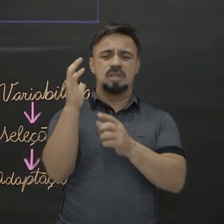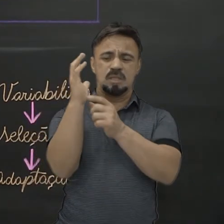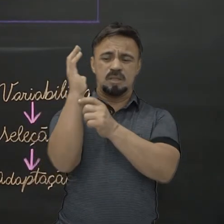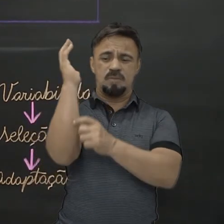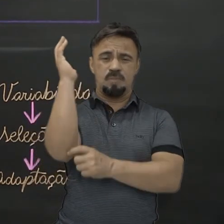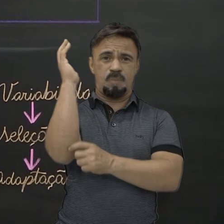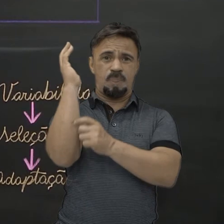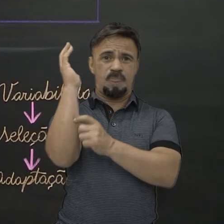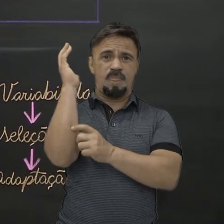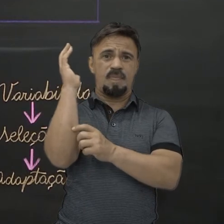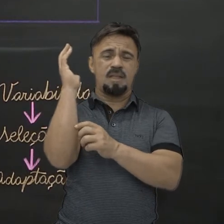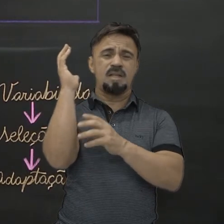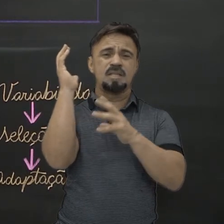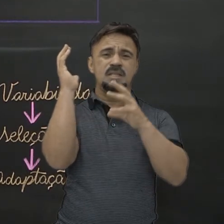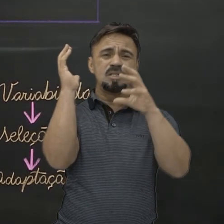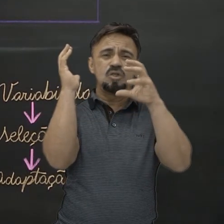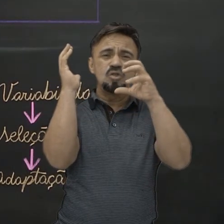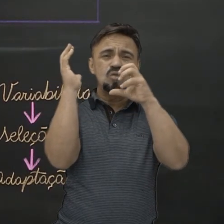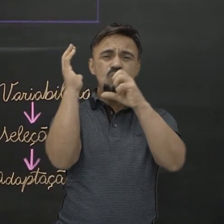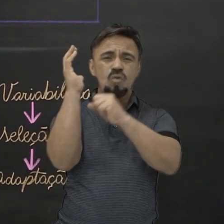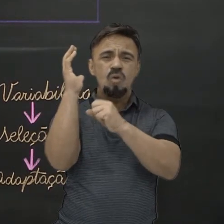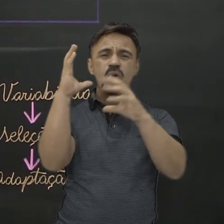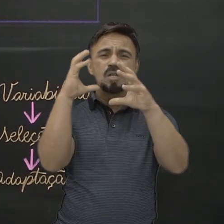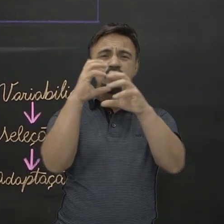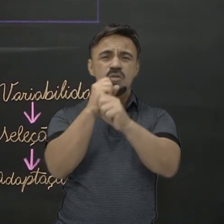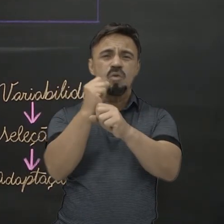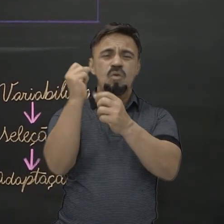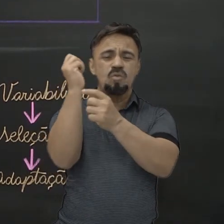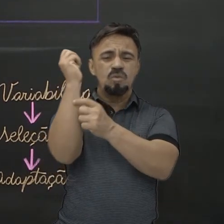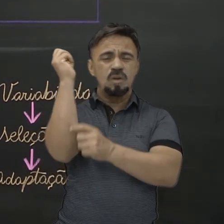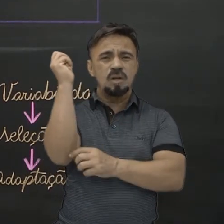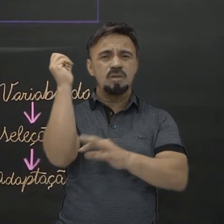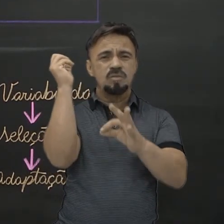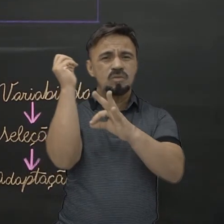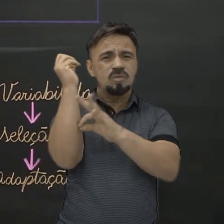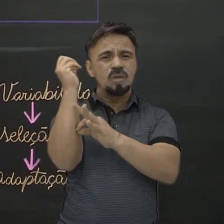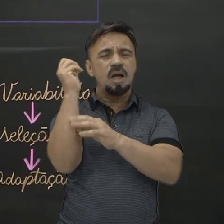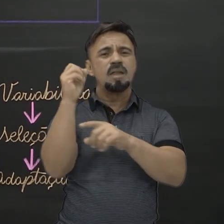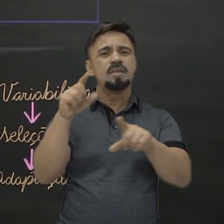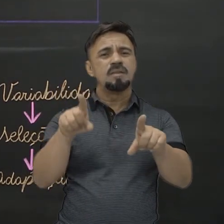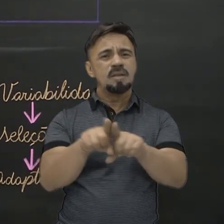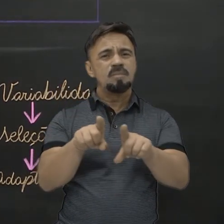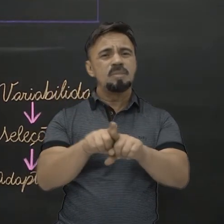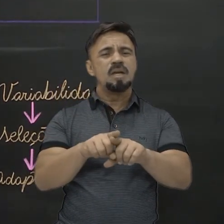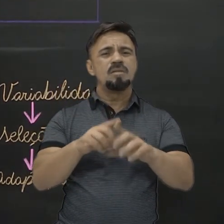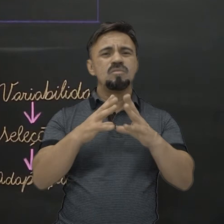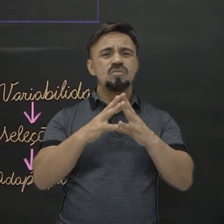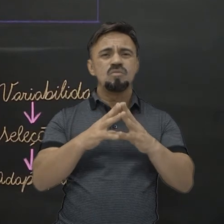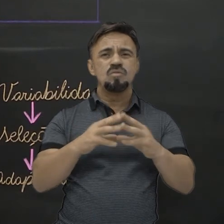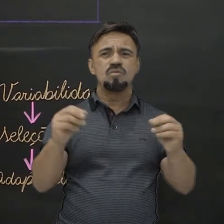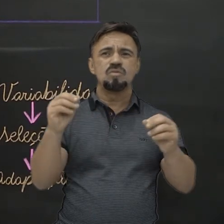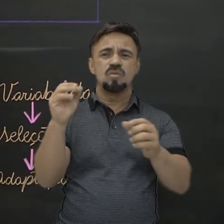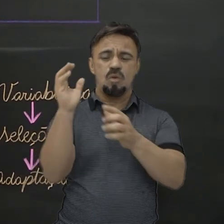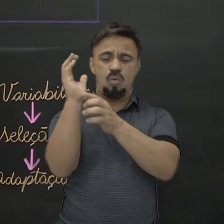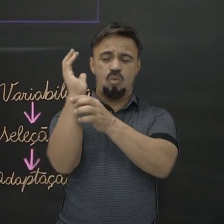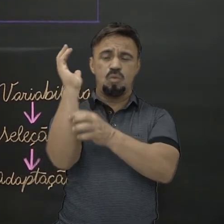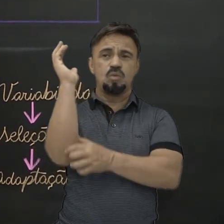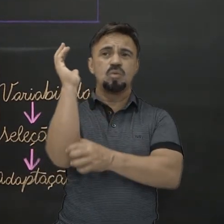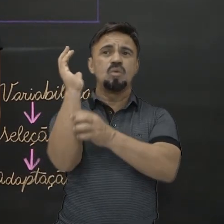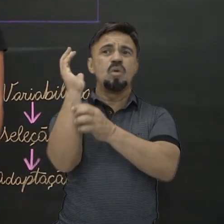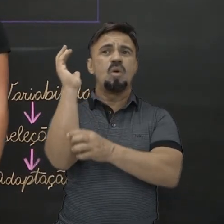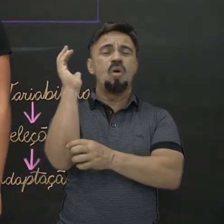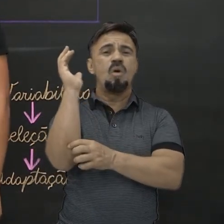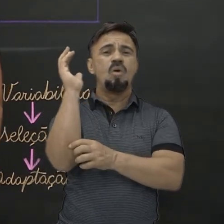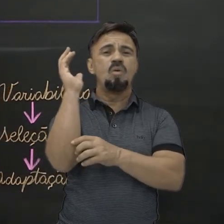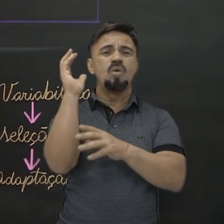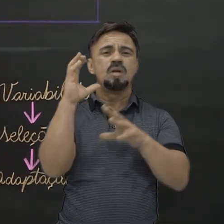Os líquens não resistem a essa mudança ambiental e vão sendo eliminados. Fora a própria fuligem, esse tronco fica escuro. O que acontece